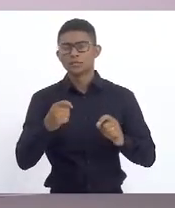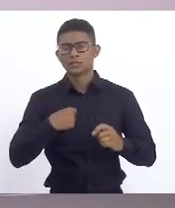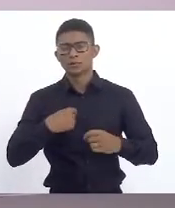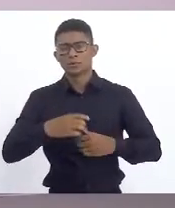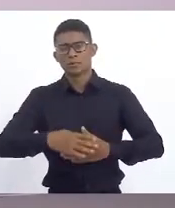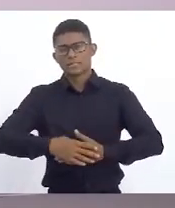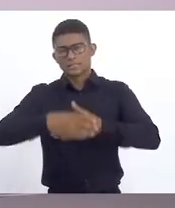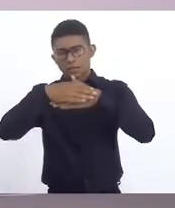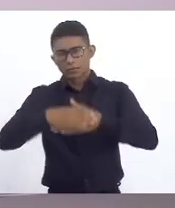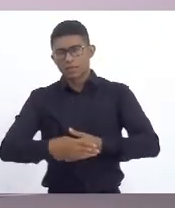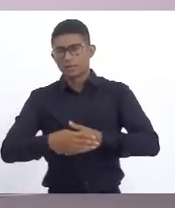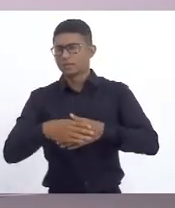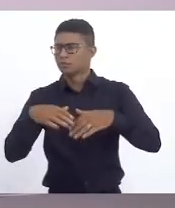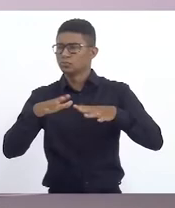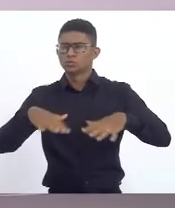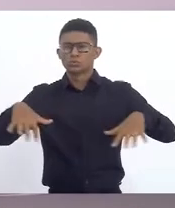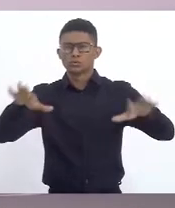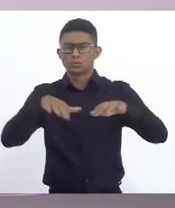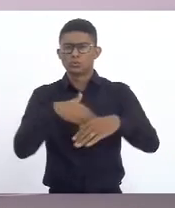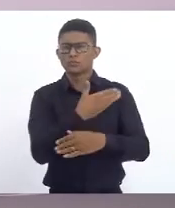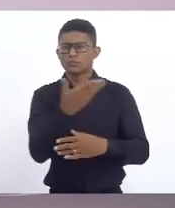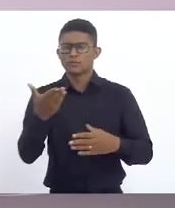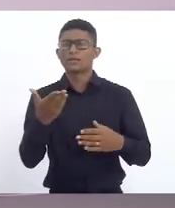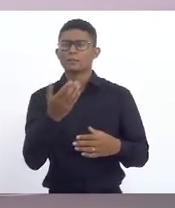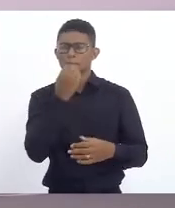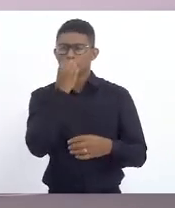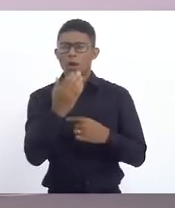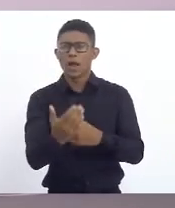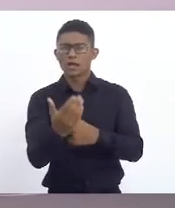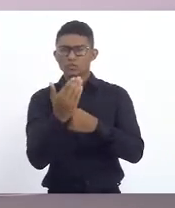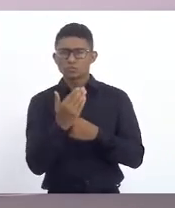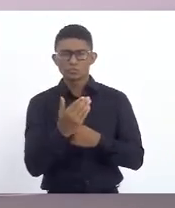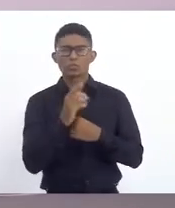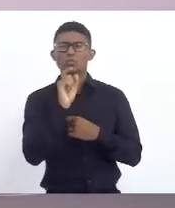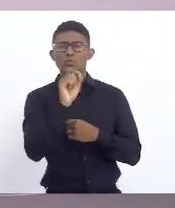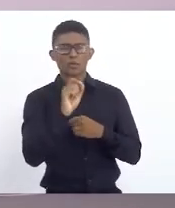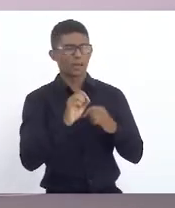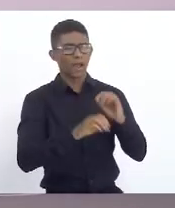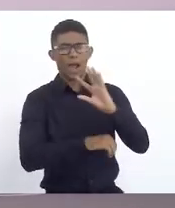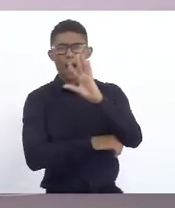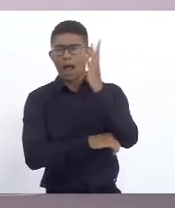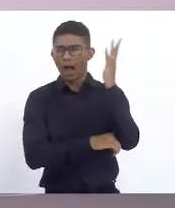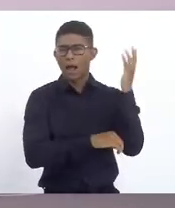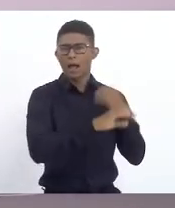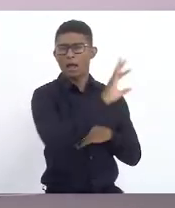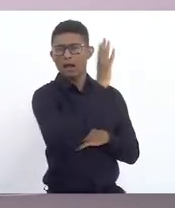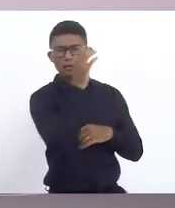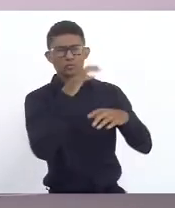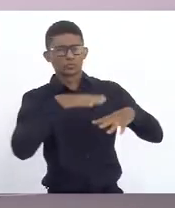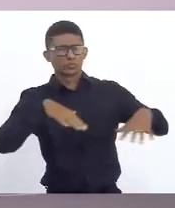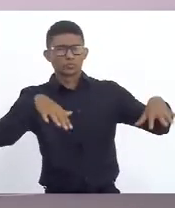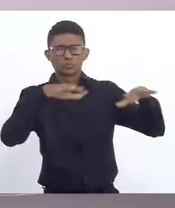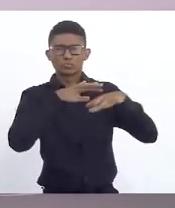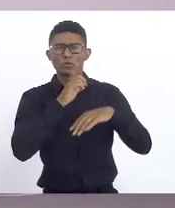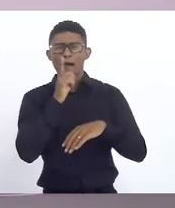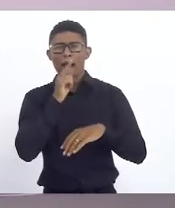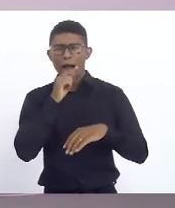todos que têm contribuído para o meio ambiente, para a melhora da água do Guandu, que